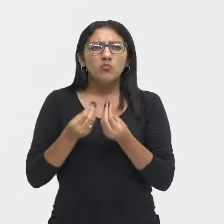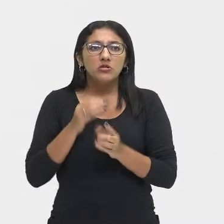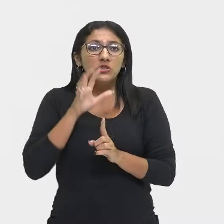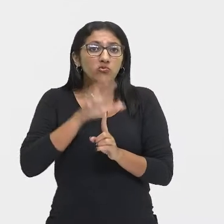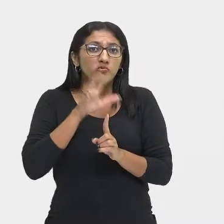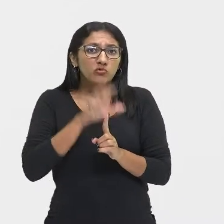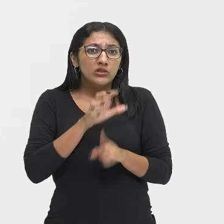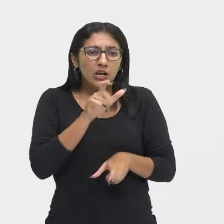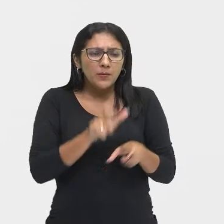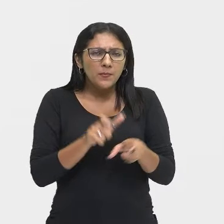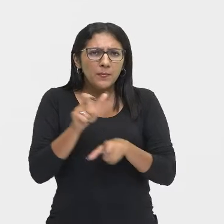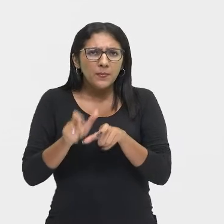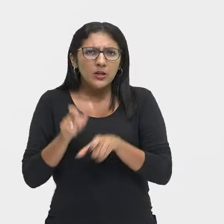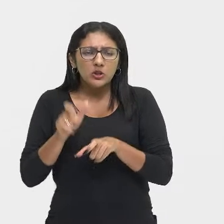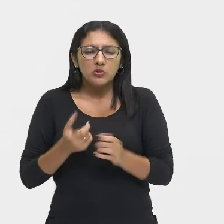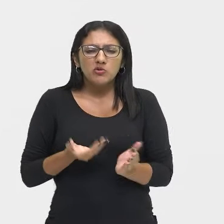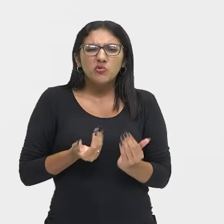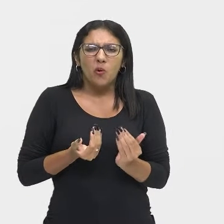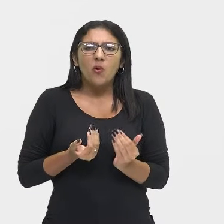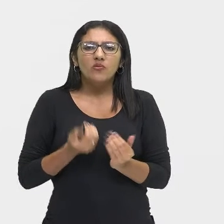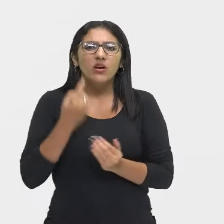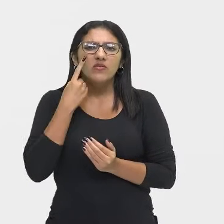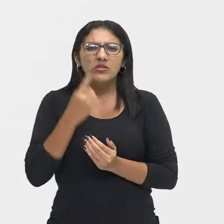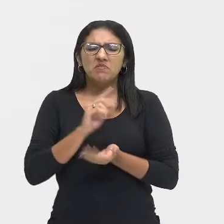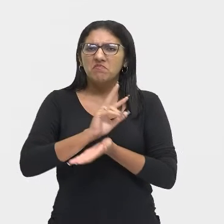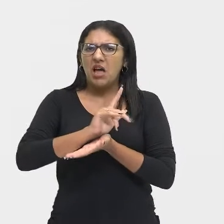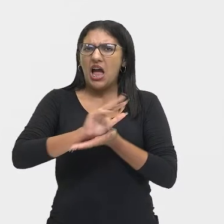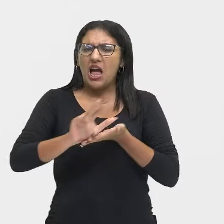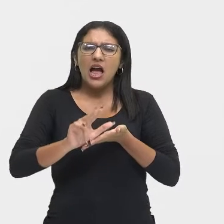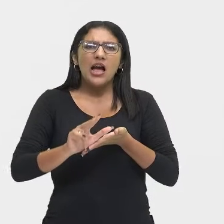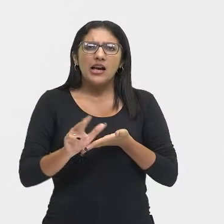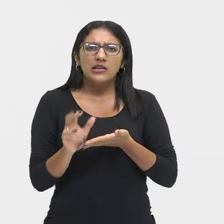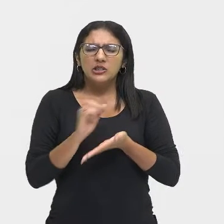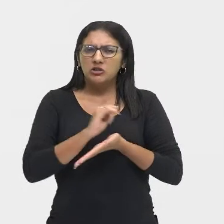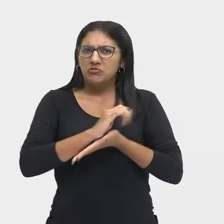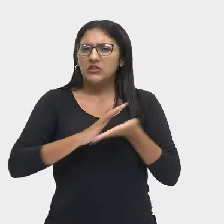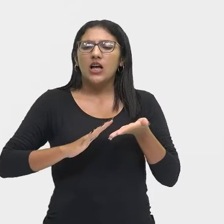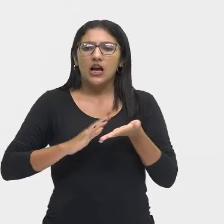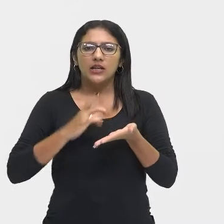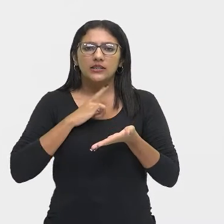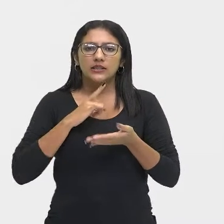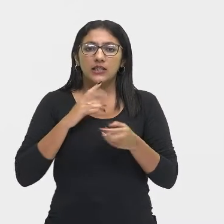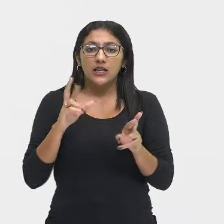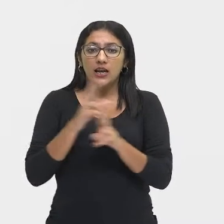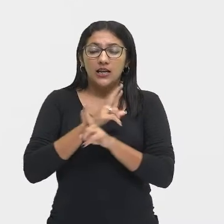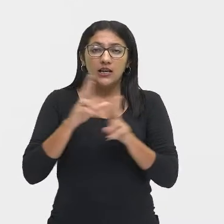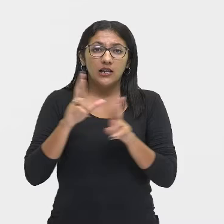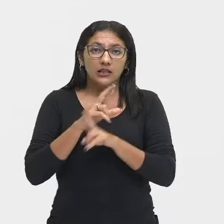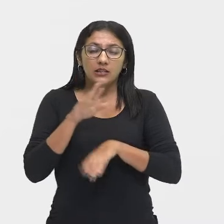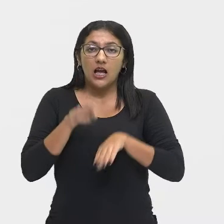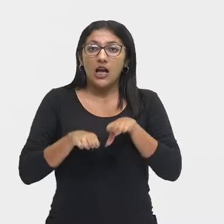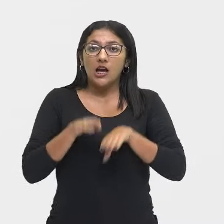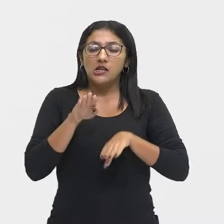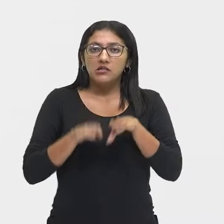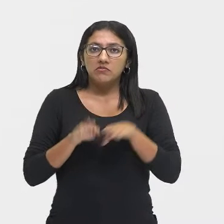e jovens a praticar uma série de tarefas, levando, inclusive, muitos a